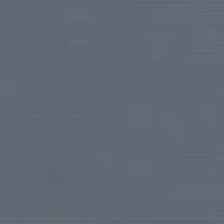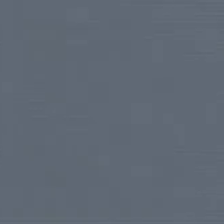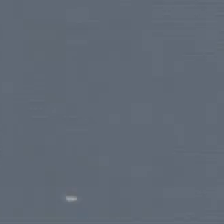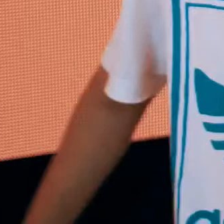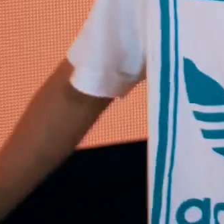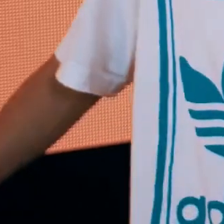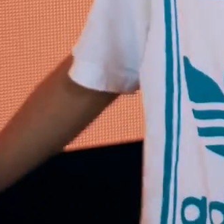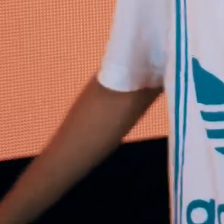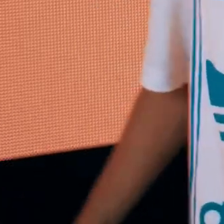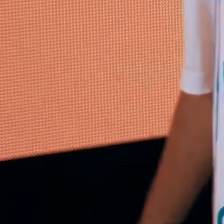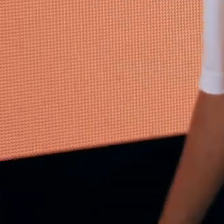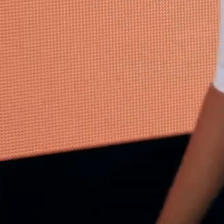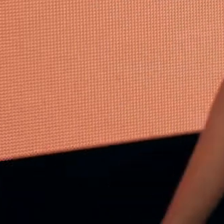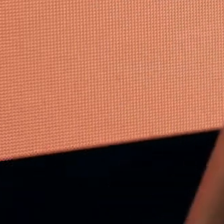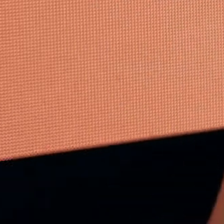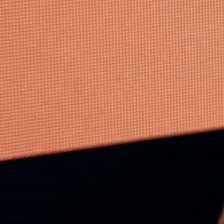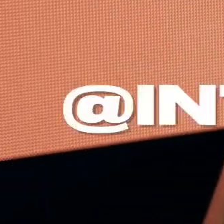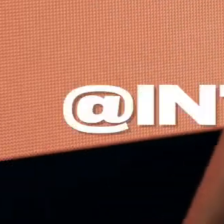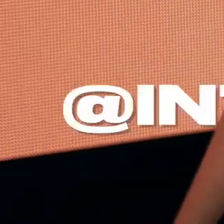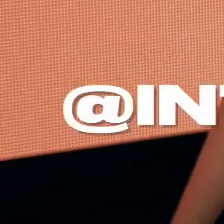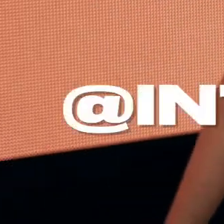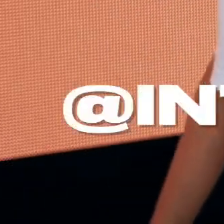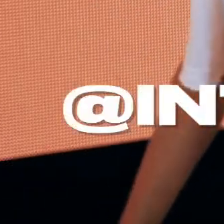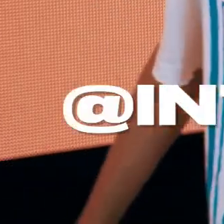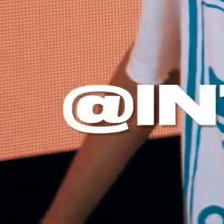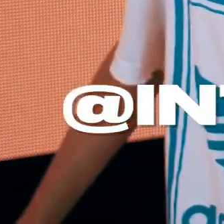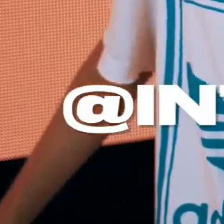mais informações, é só você entrar lá no nosso Instagram,